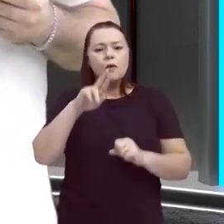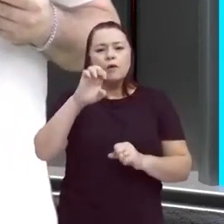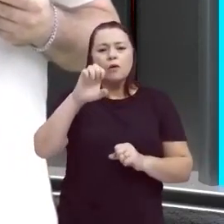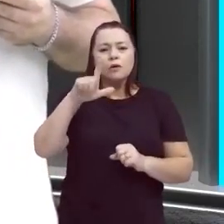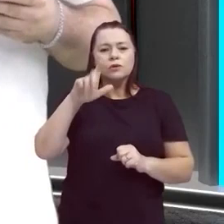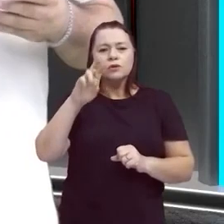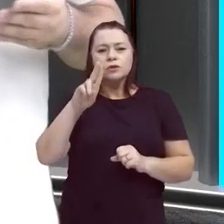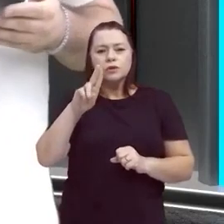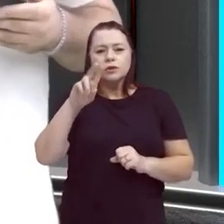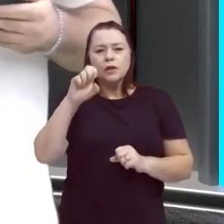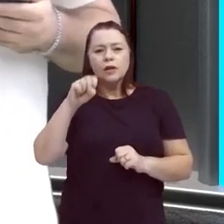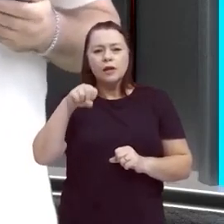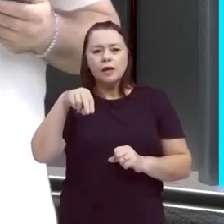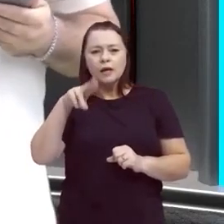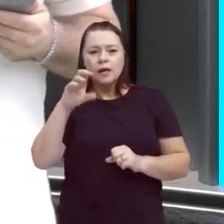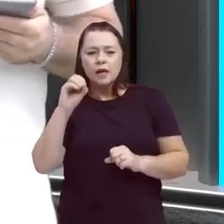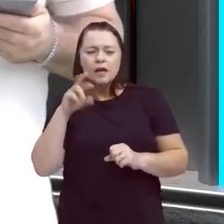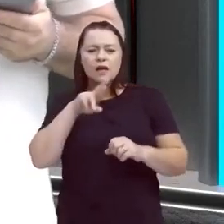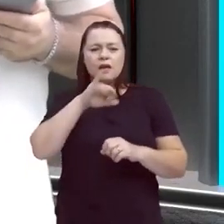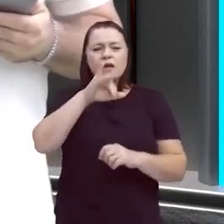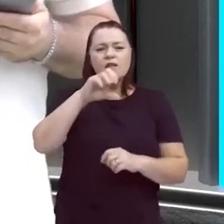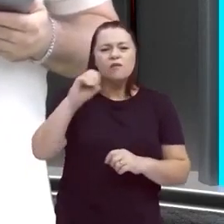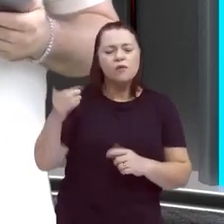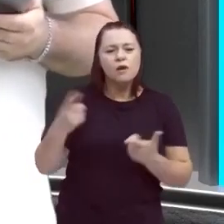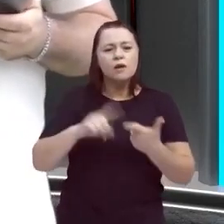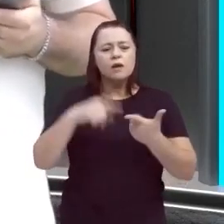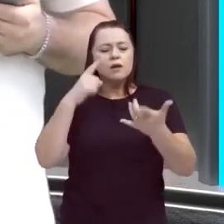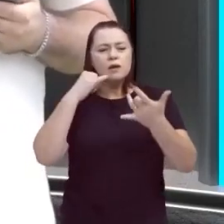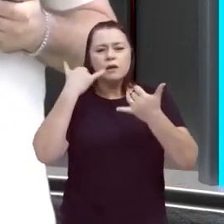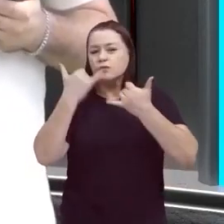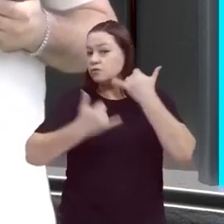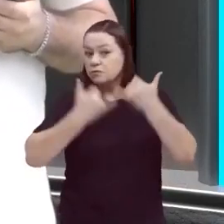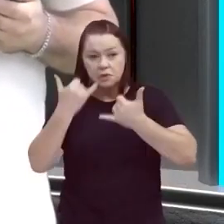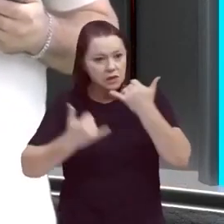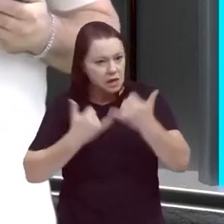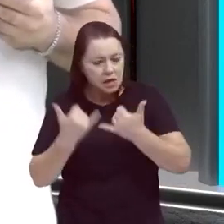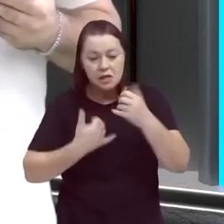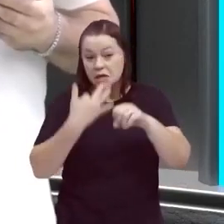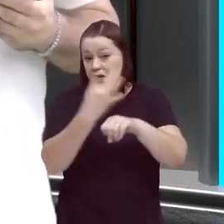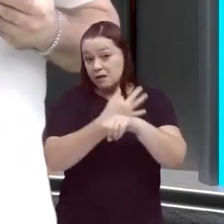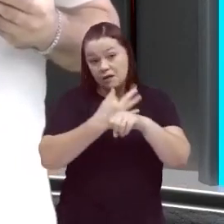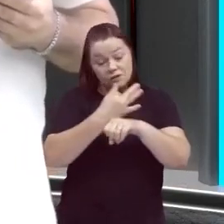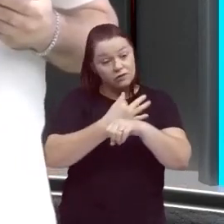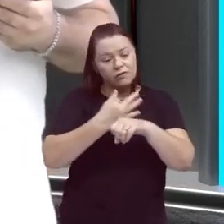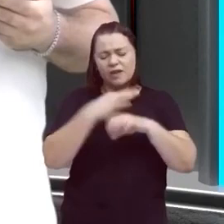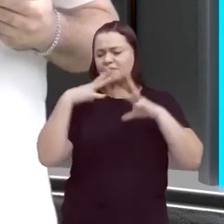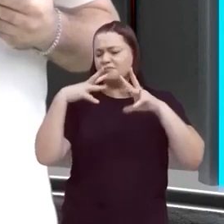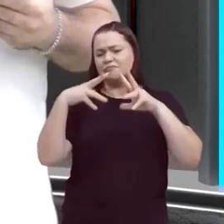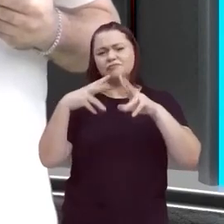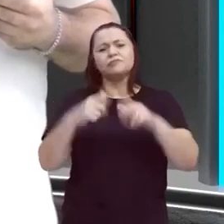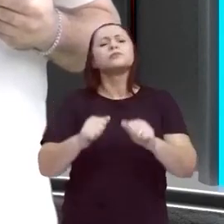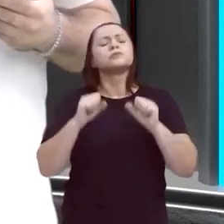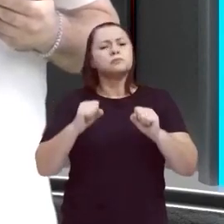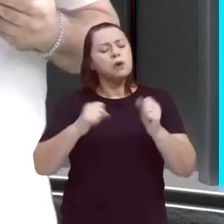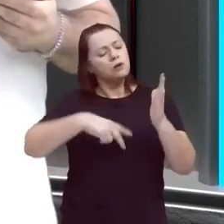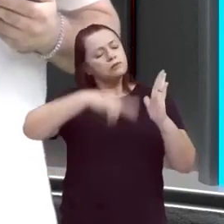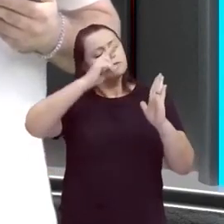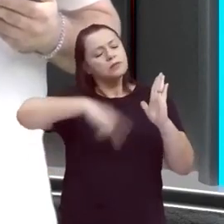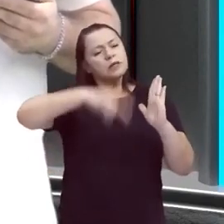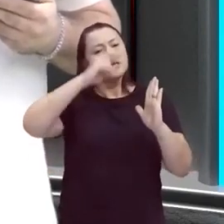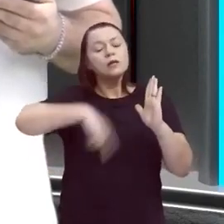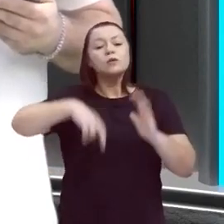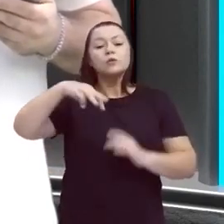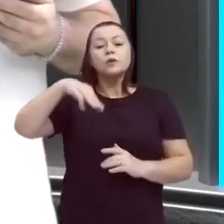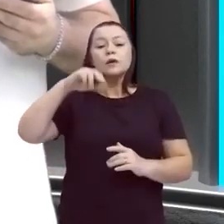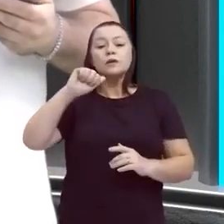ter informações sobre os rios, sobre as brincadeiras que ocorrem durante o período de férias. Tudo isso com a leitura dos mapas, que tem que